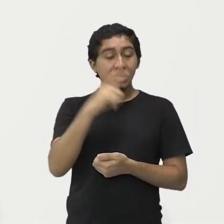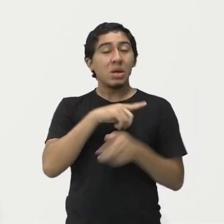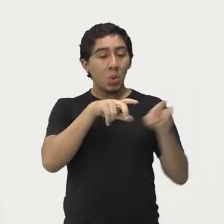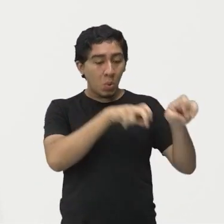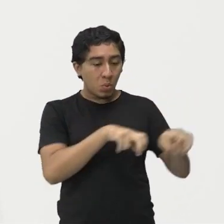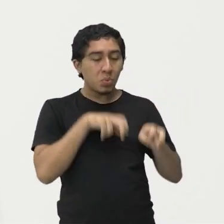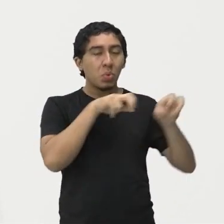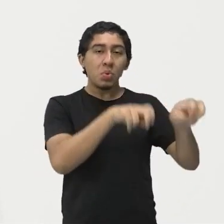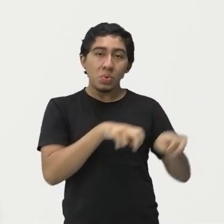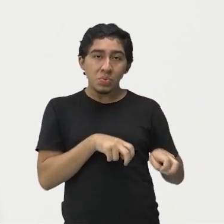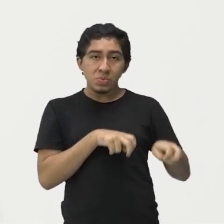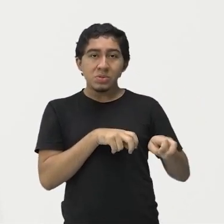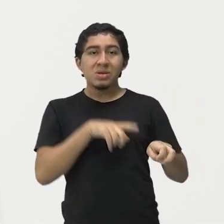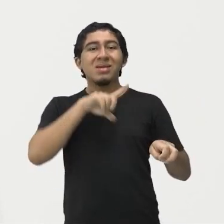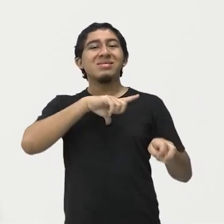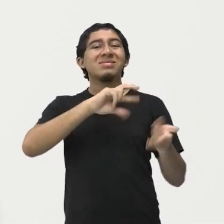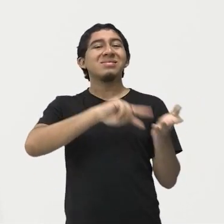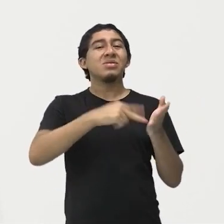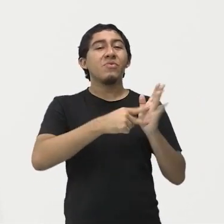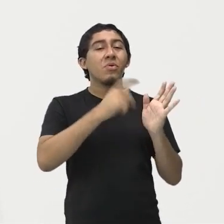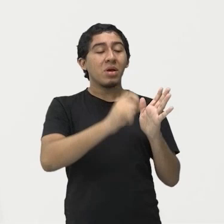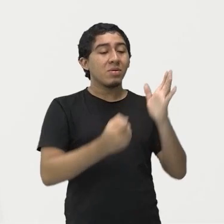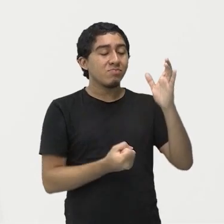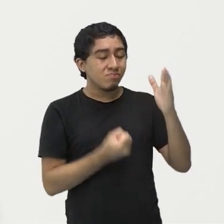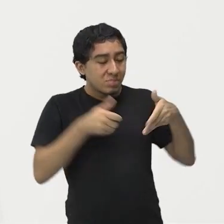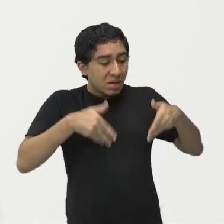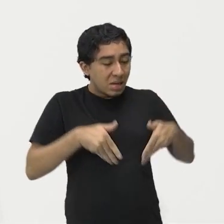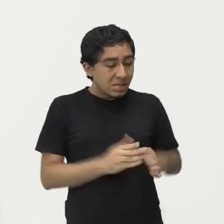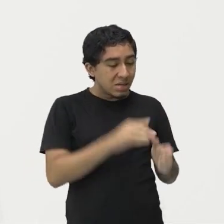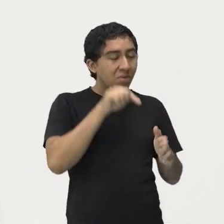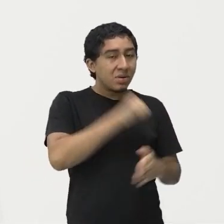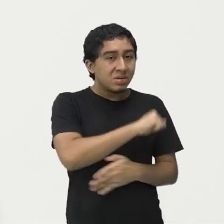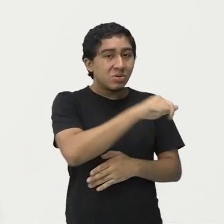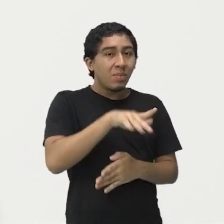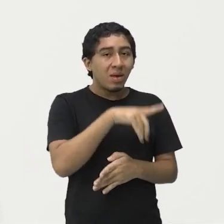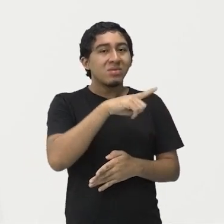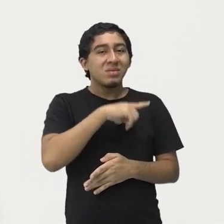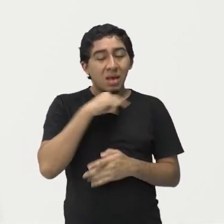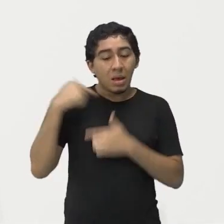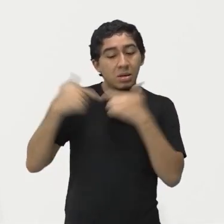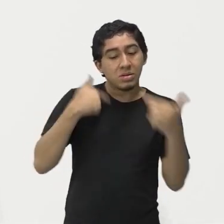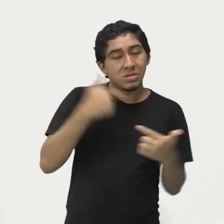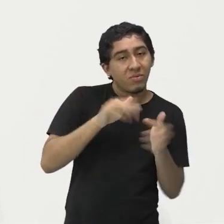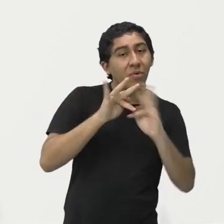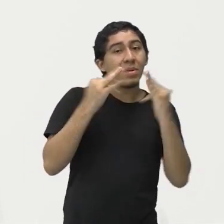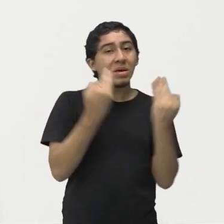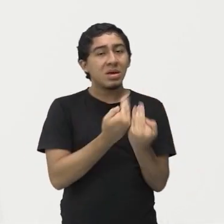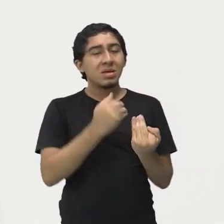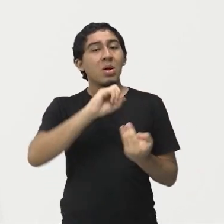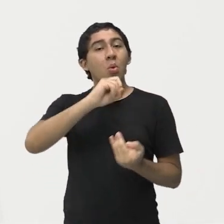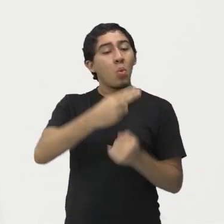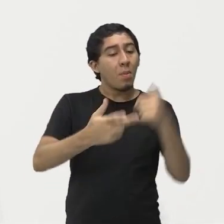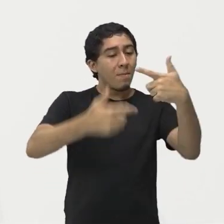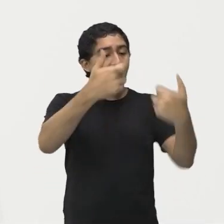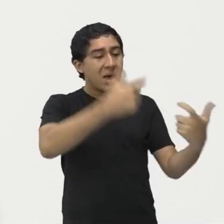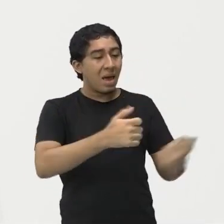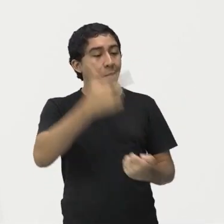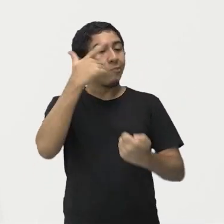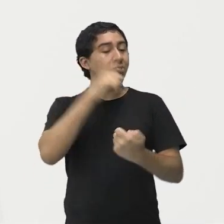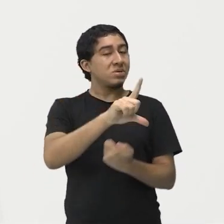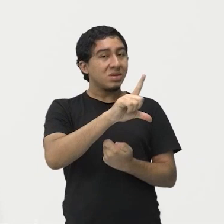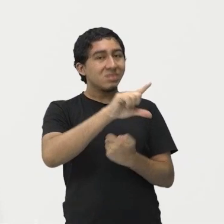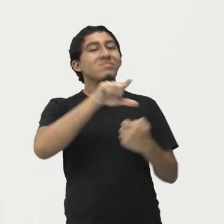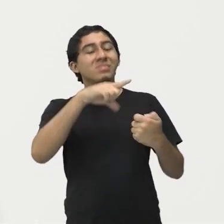nascidos em Atenas, que vão herdar ou conquistar essas terras nas batalhas. Então, cidadão ateniense